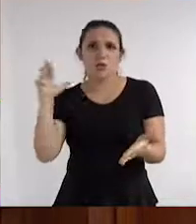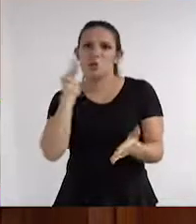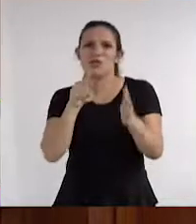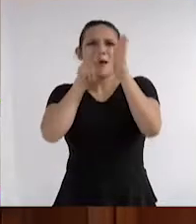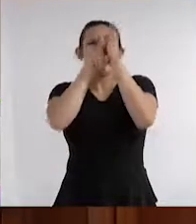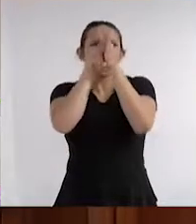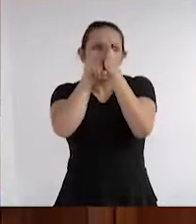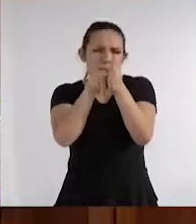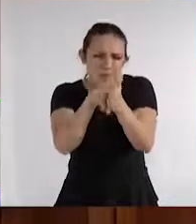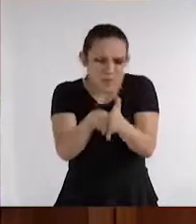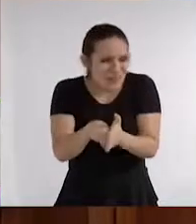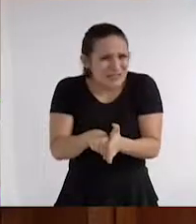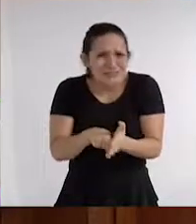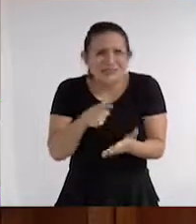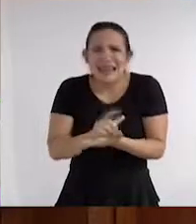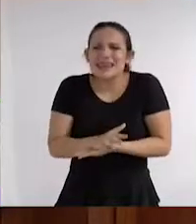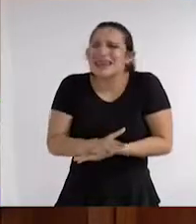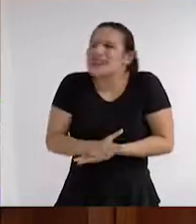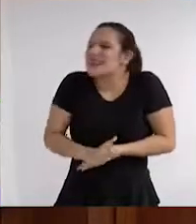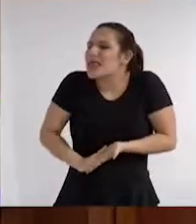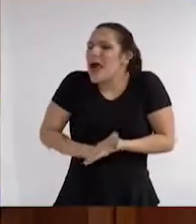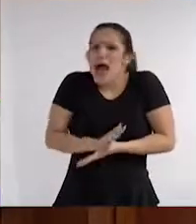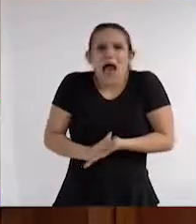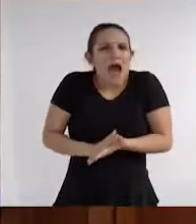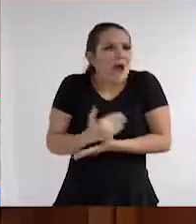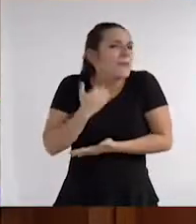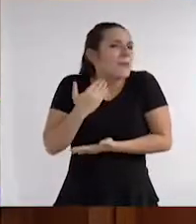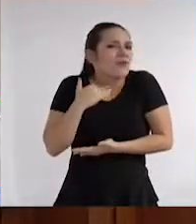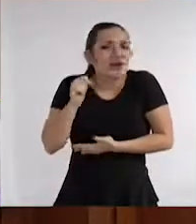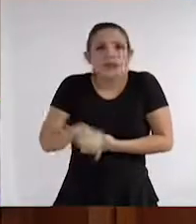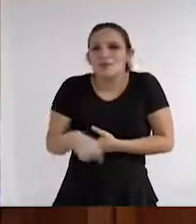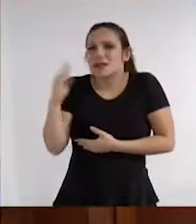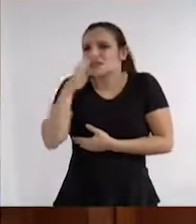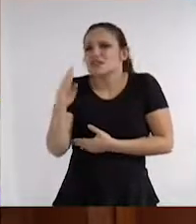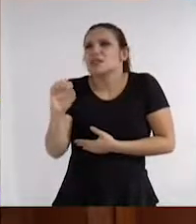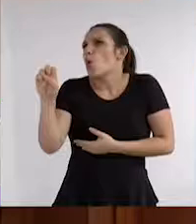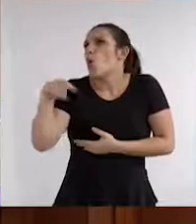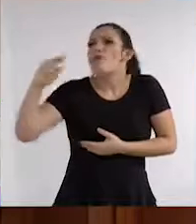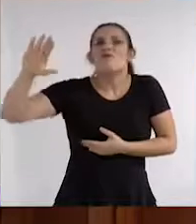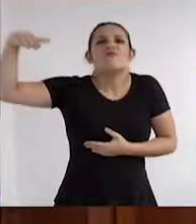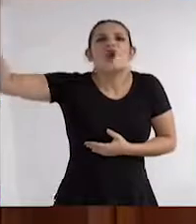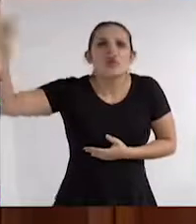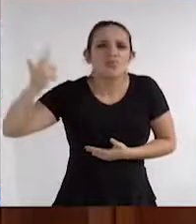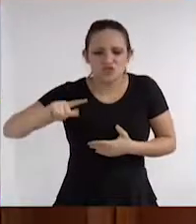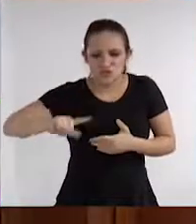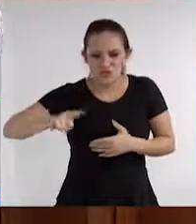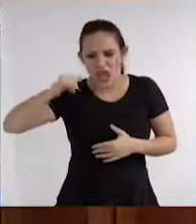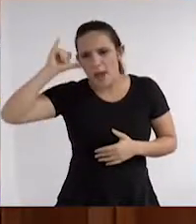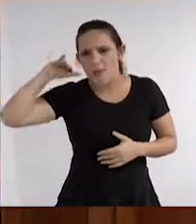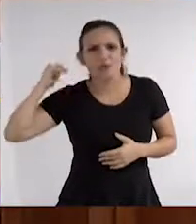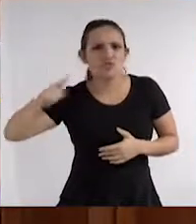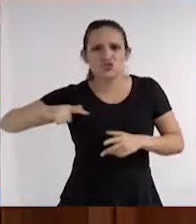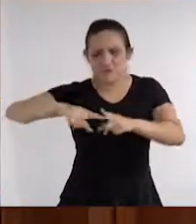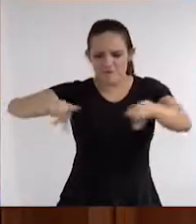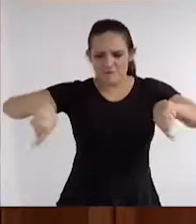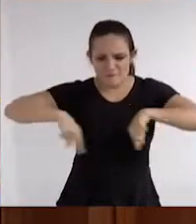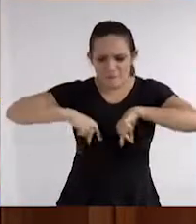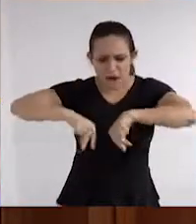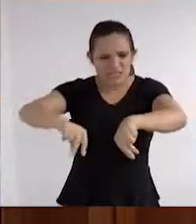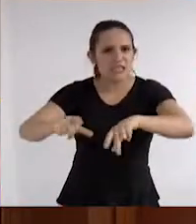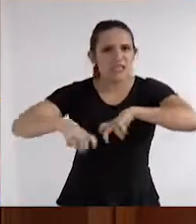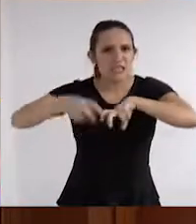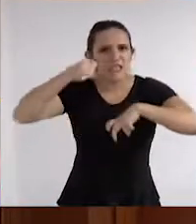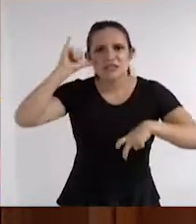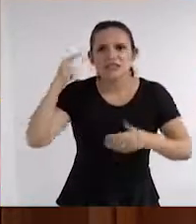não se achou conta no exterior, não se achou conta no Brasil, não se achou fazenda, não achou gado, não achou nada. Achou